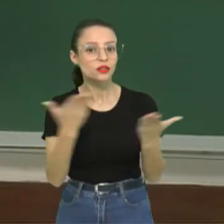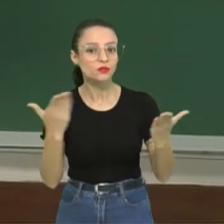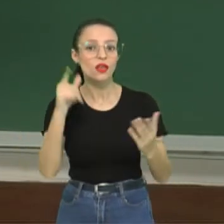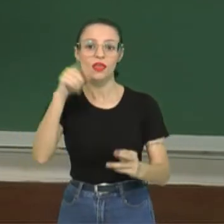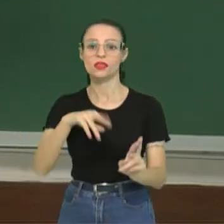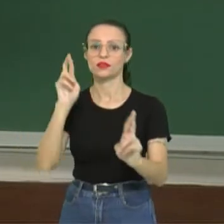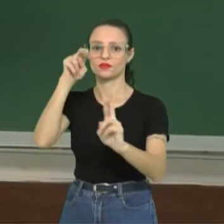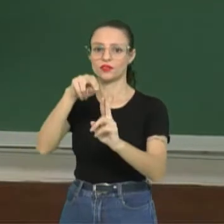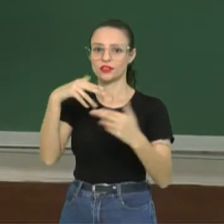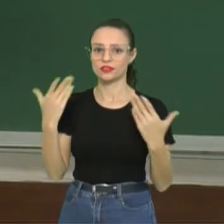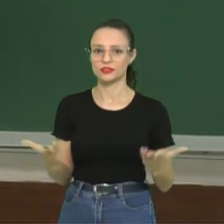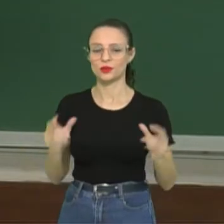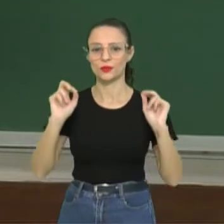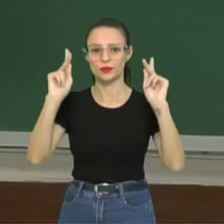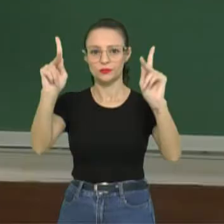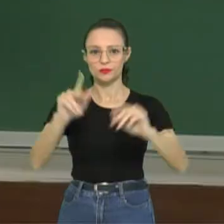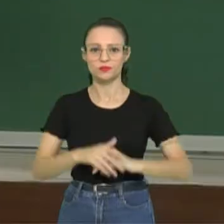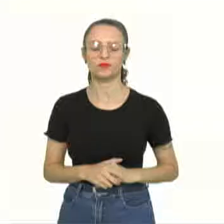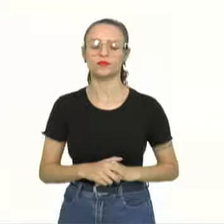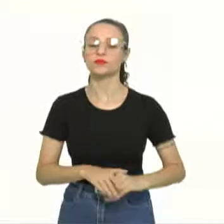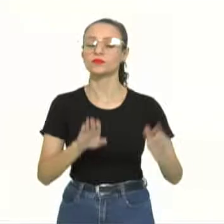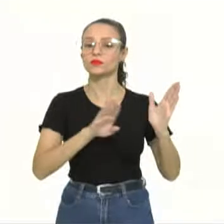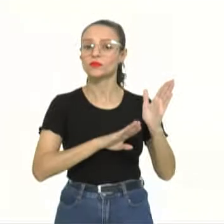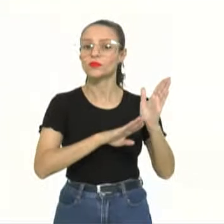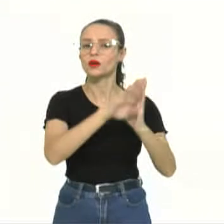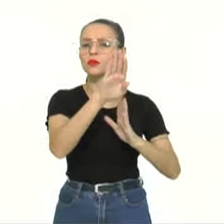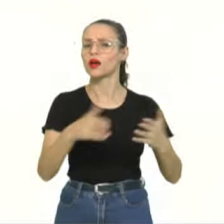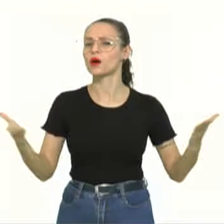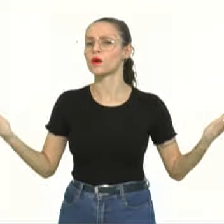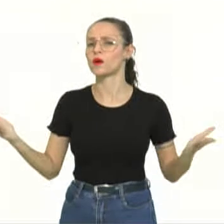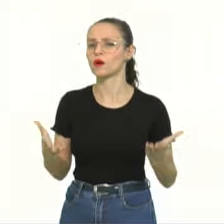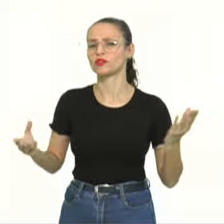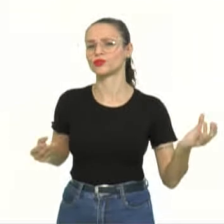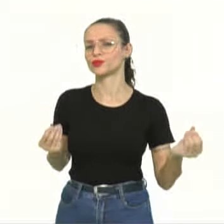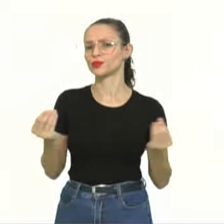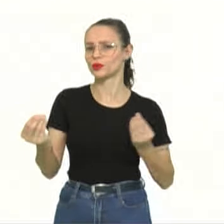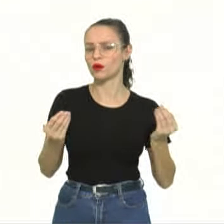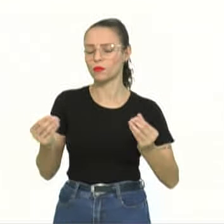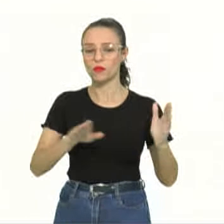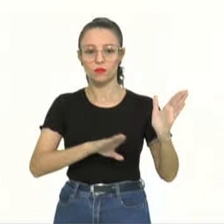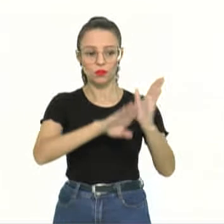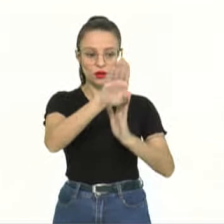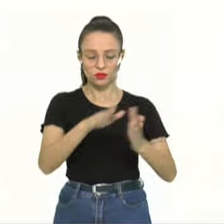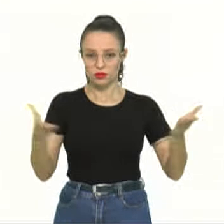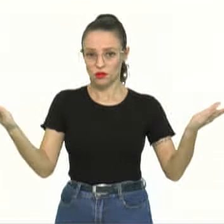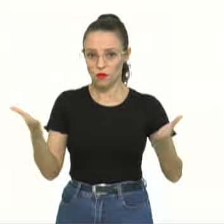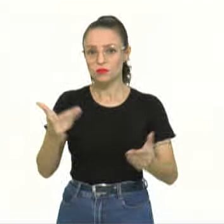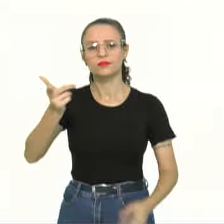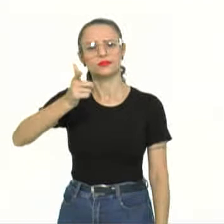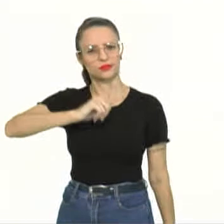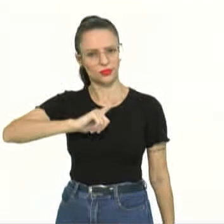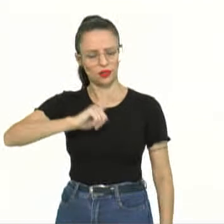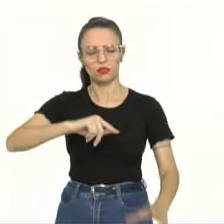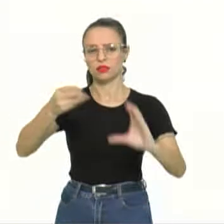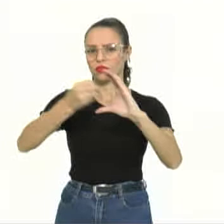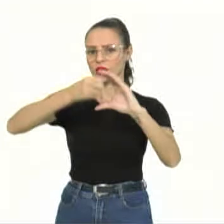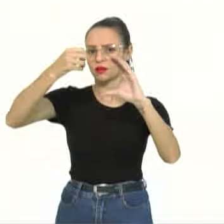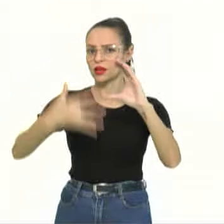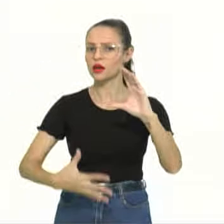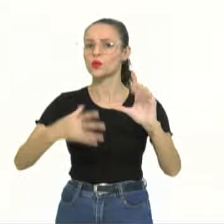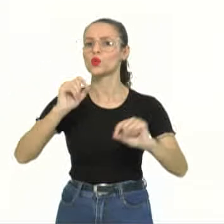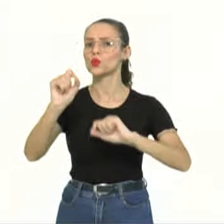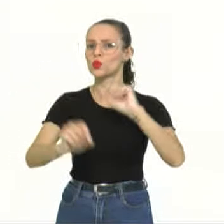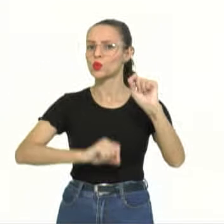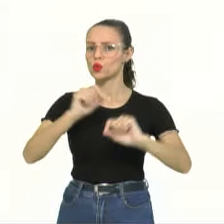como referência Ok o progressismo hoje então progressismo hoje apresenta características